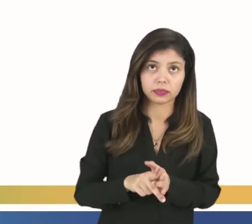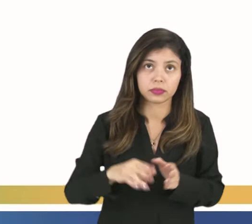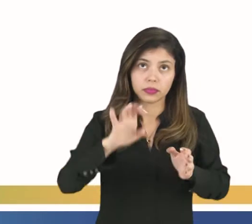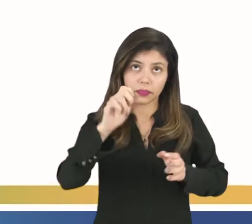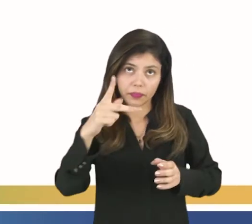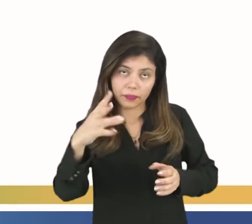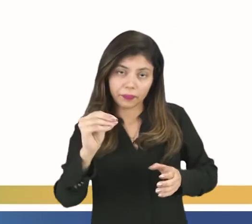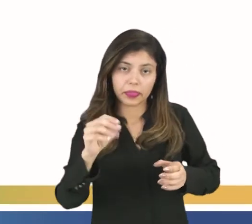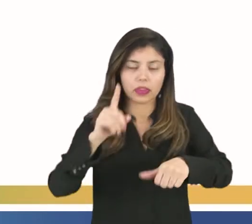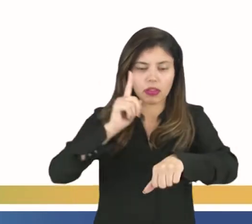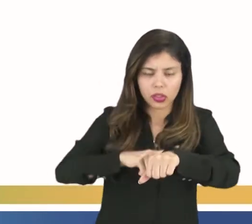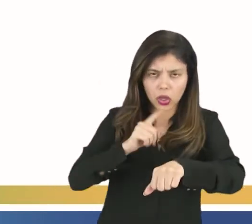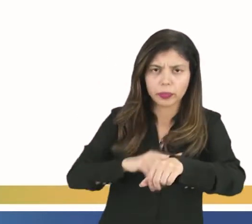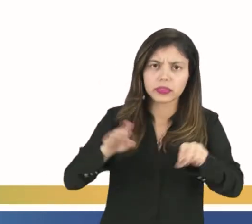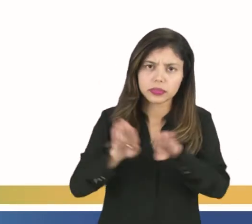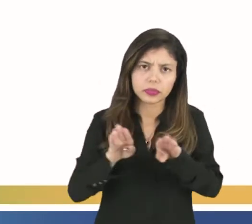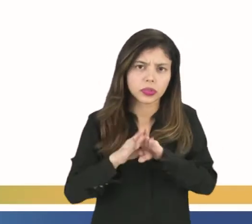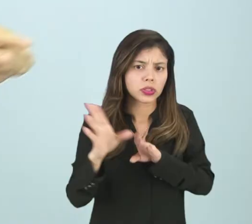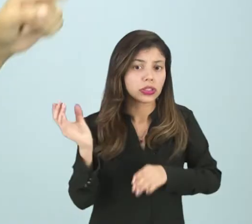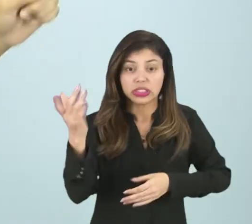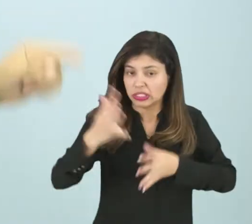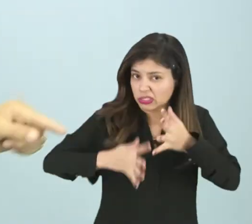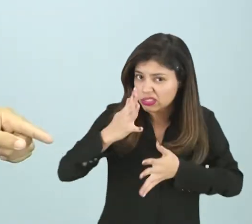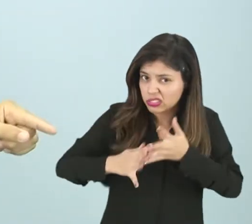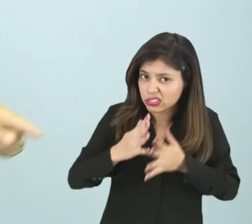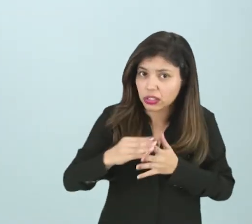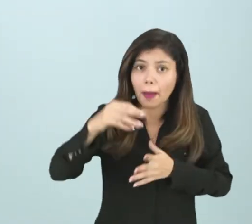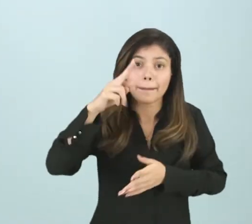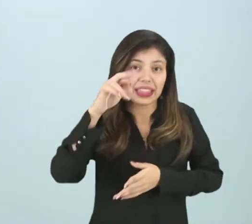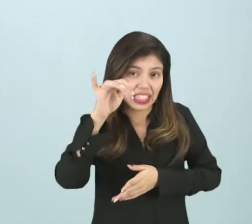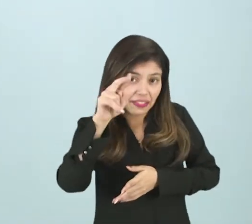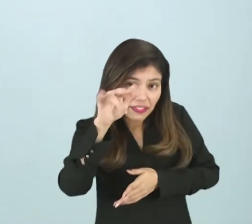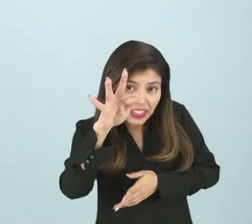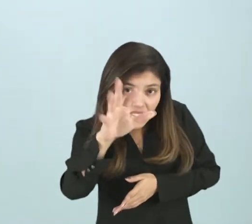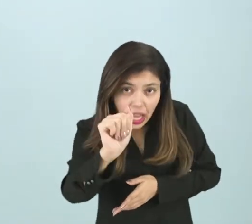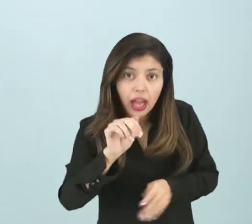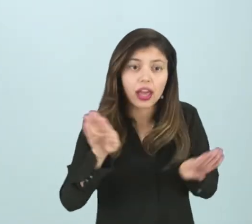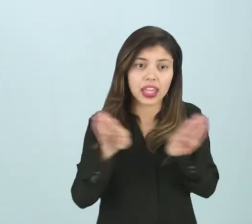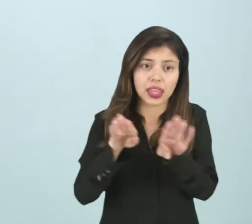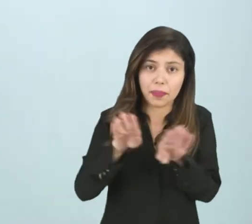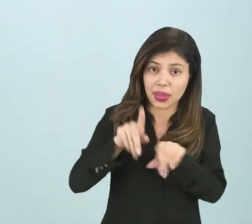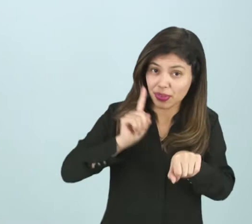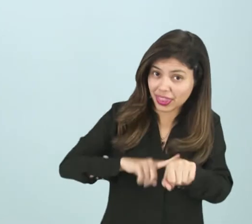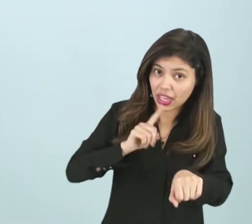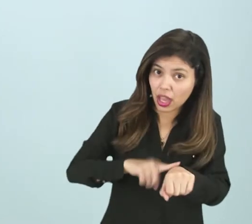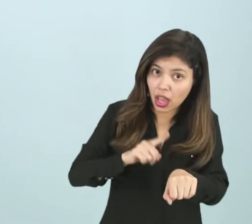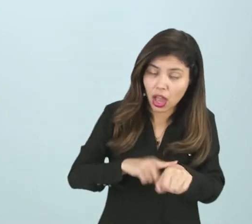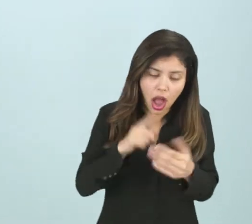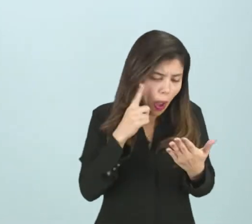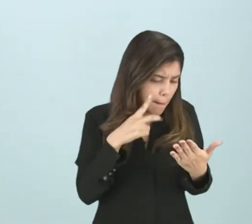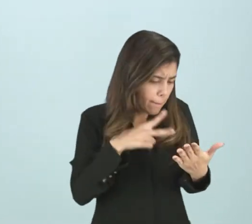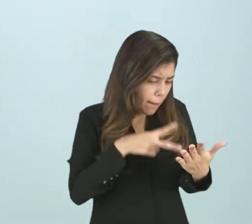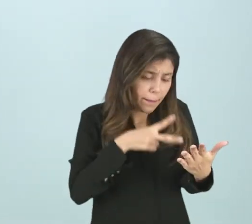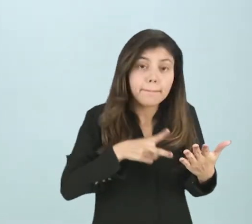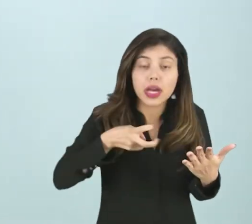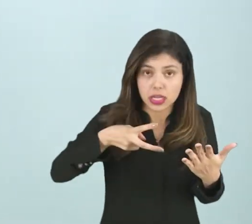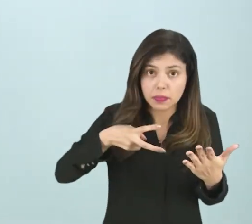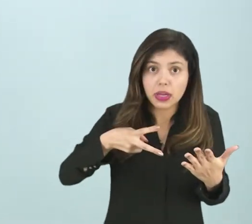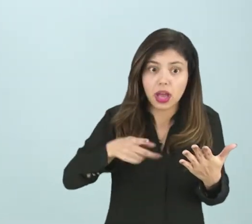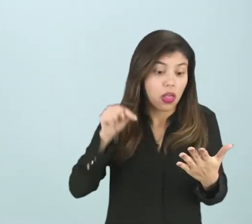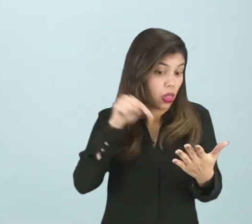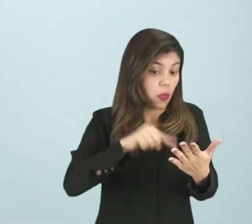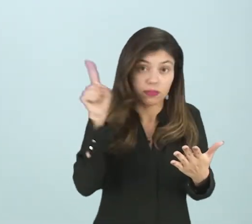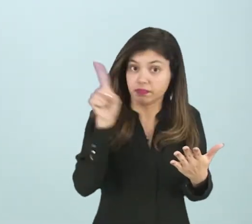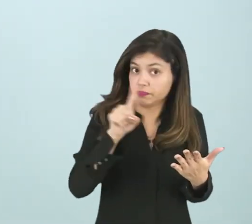não confundir com o espaço que eu consigo metrificar e nem com o tempo que eu consigo cronometrar. Não são isso. Não é